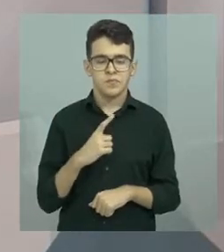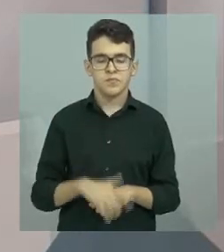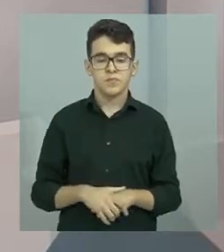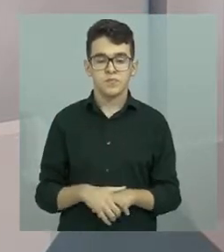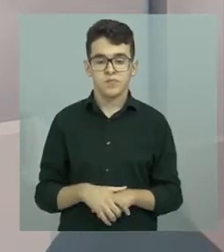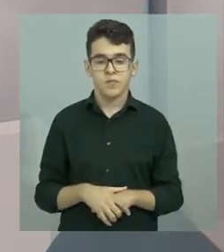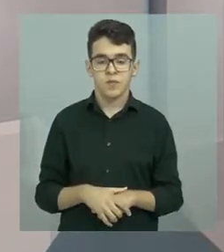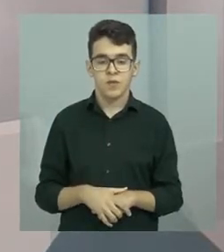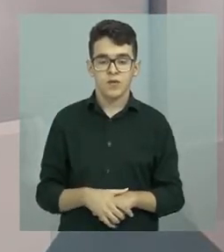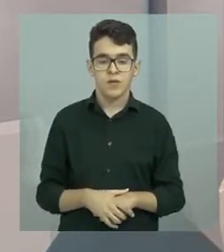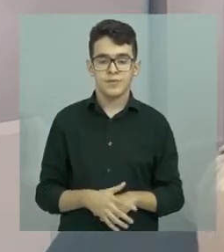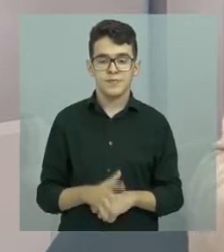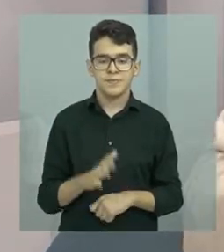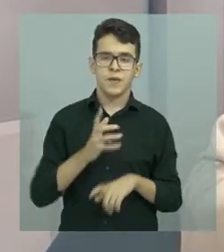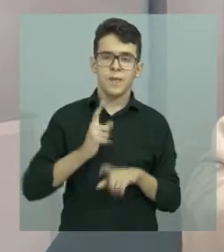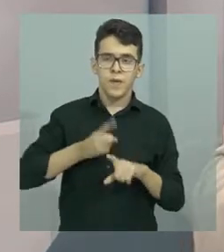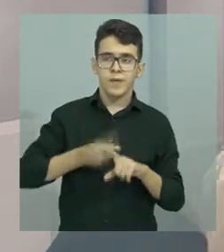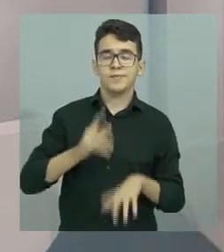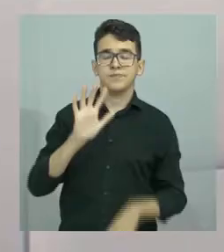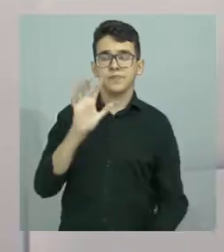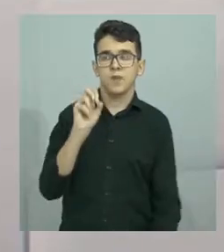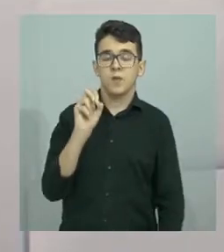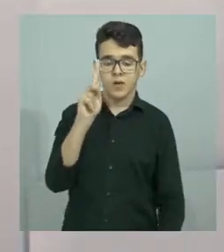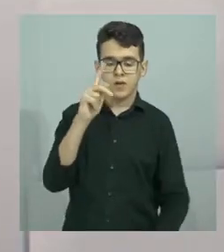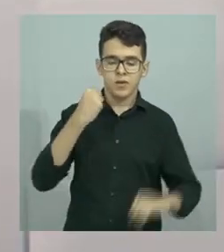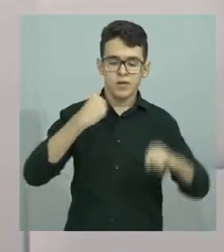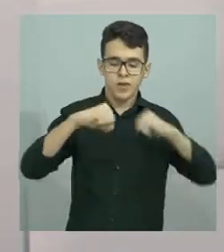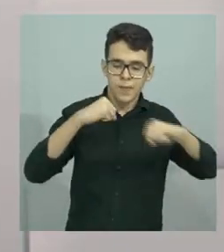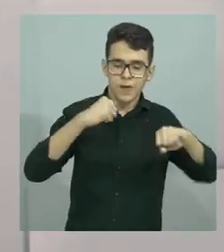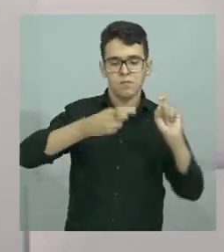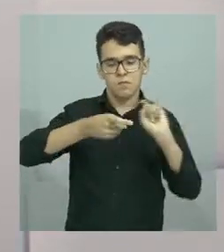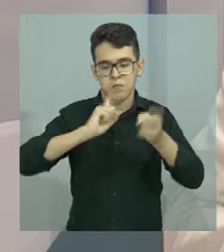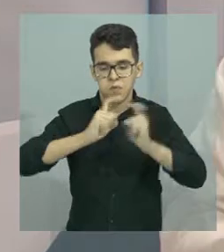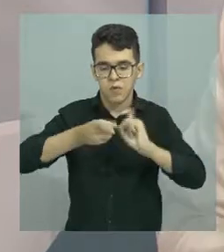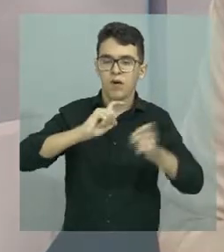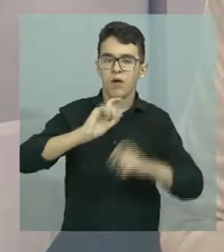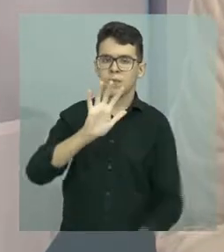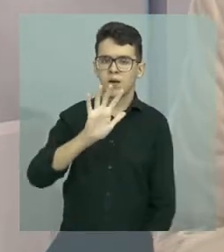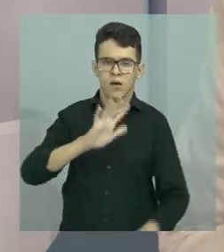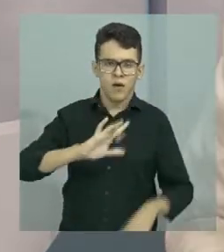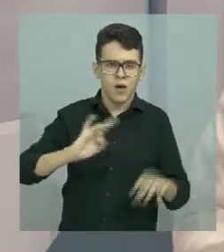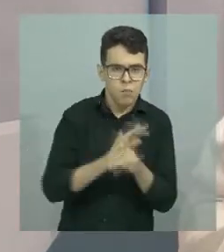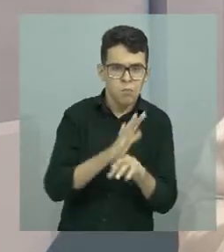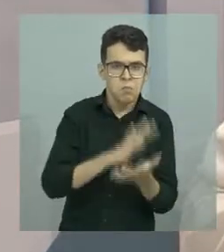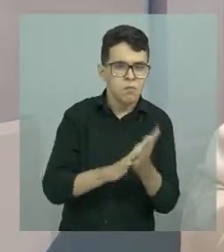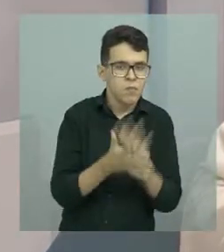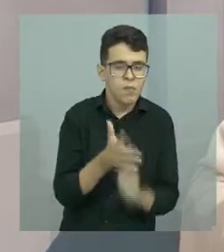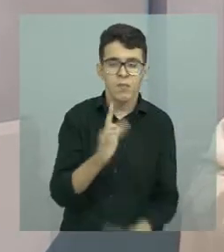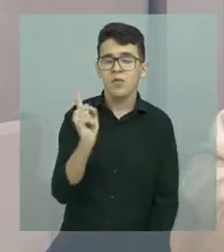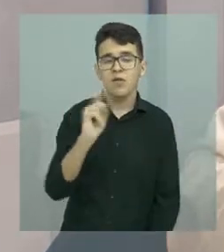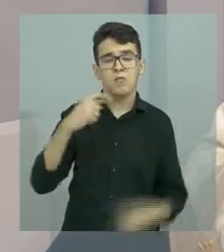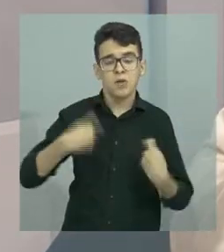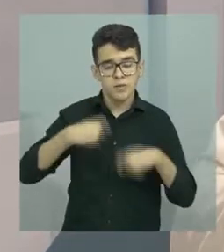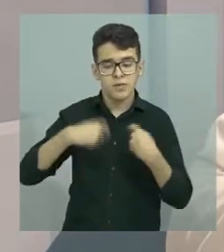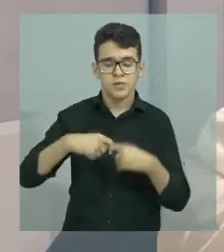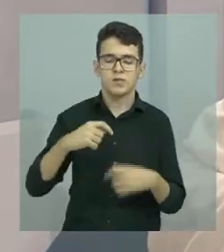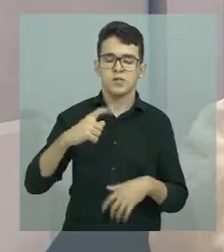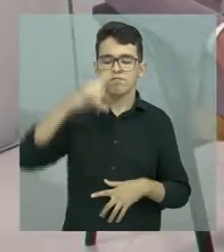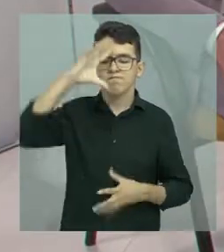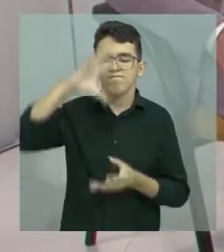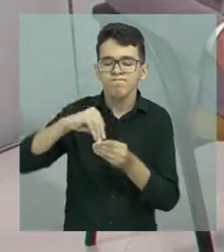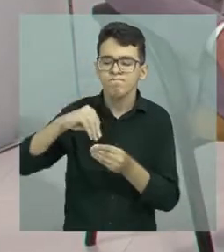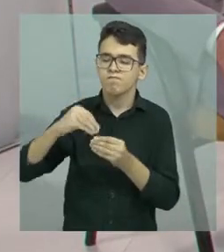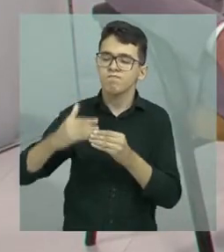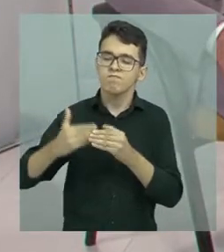não adianta só discutir. É preciso que a discussão gere alguma instância que aponte soluções e